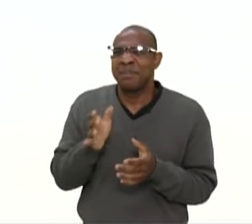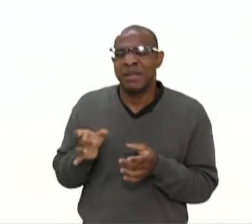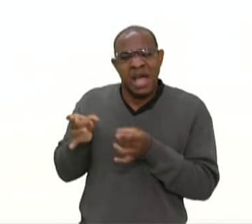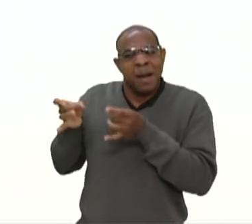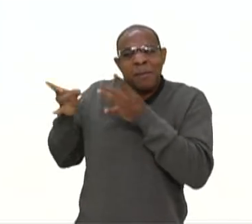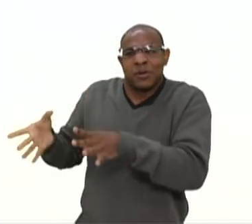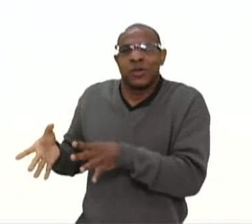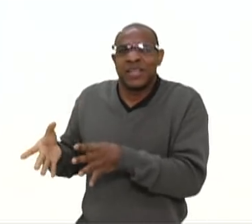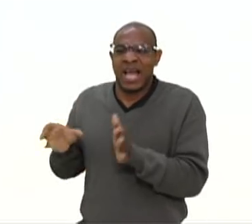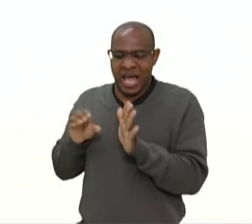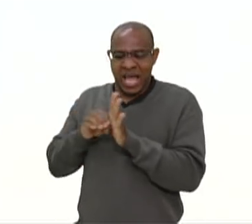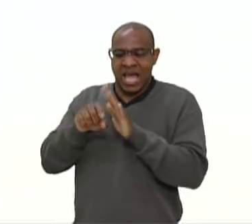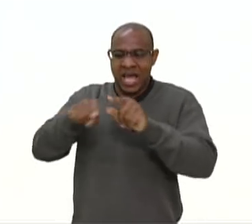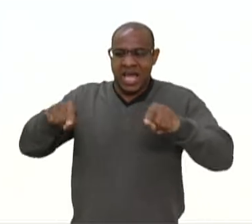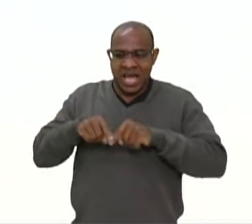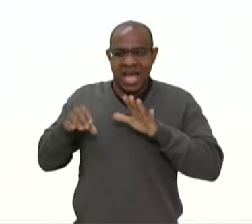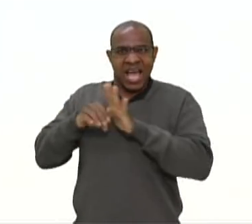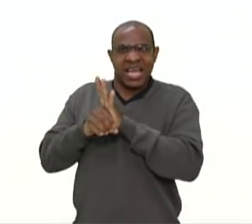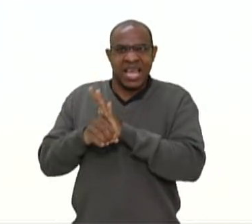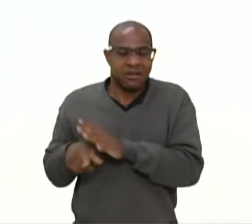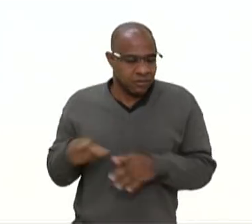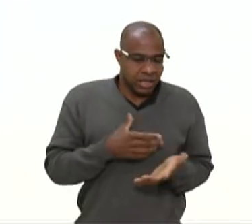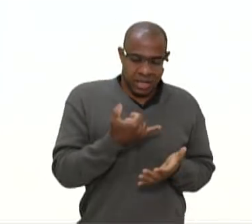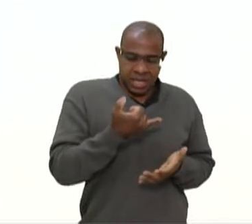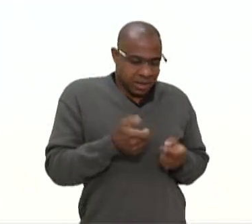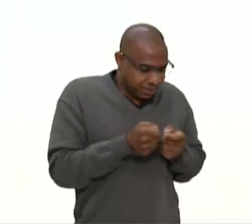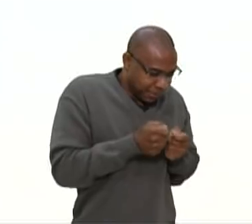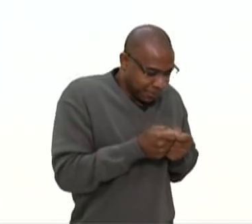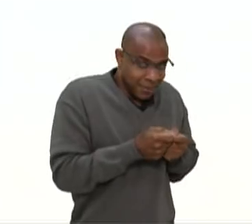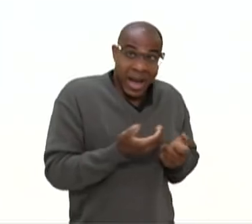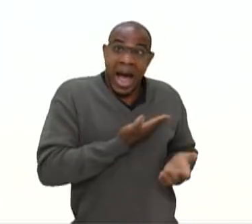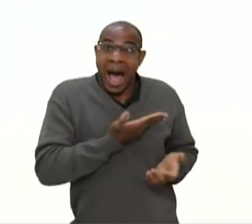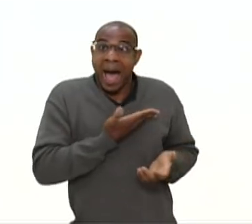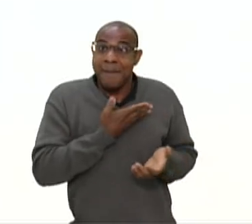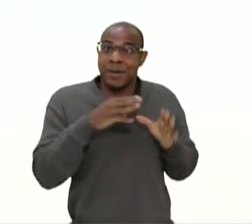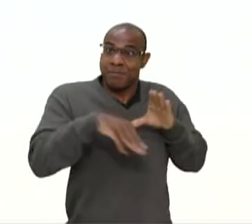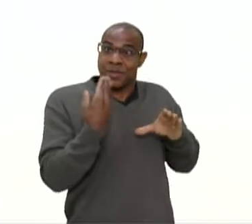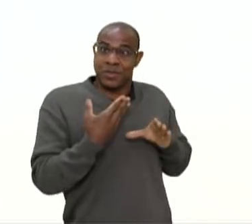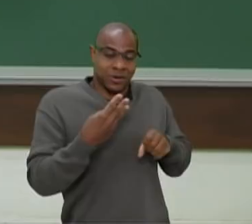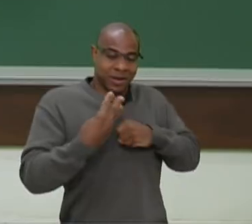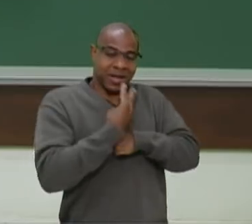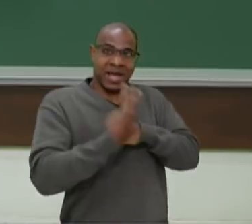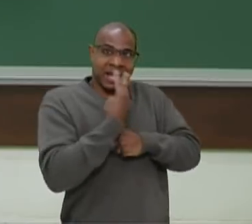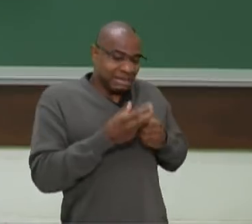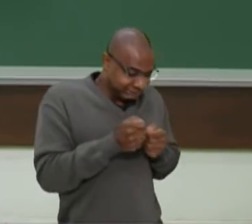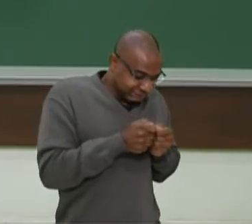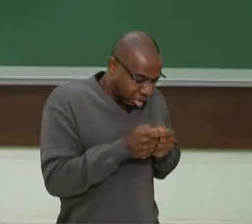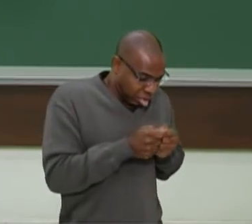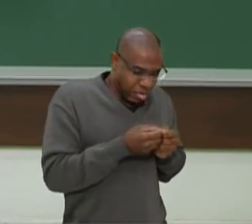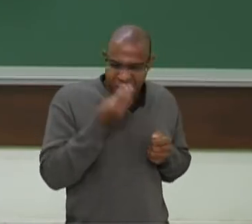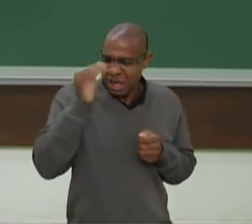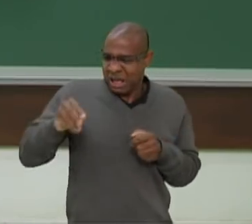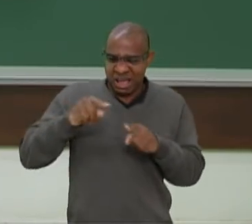classroom e foi ver uma mensagem lá do teu amiguinho no WhatsApp. Ou ver lá